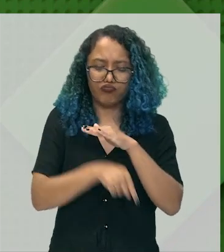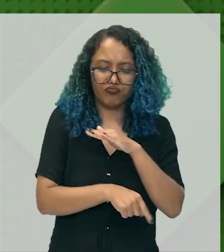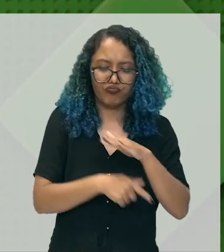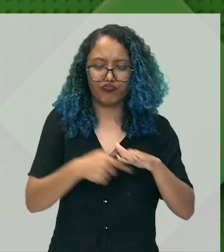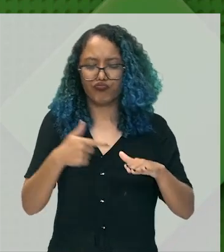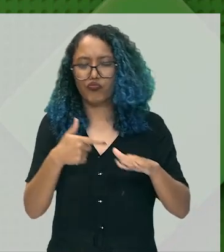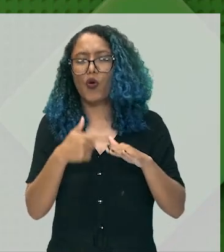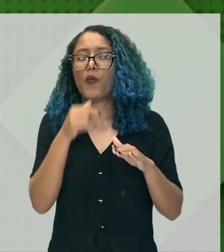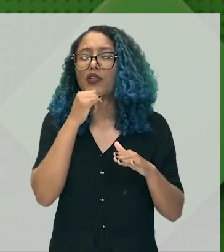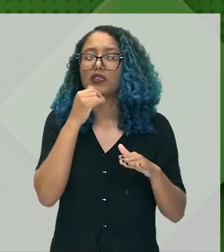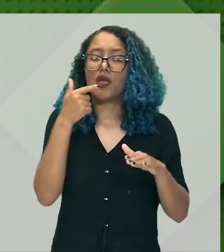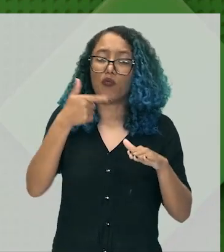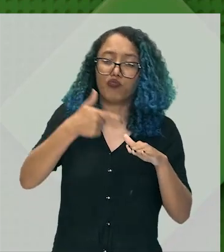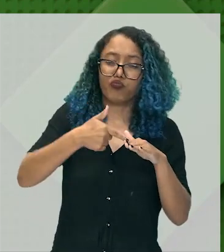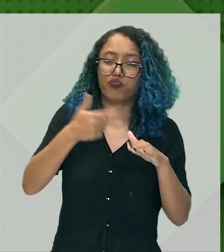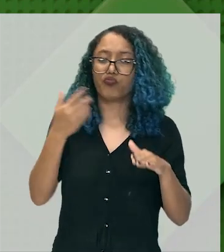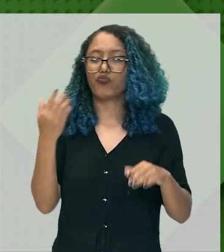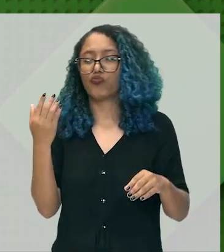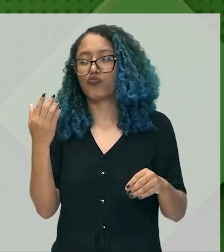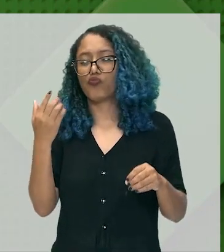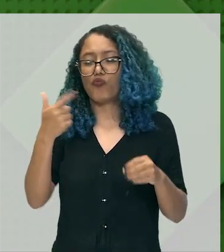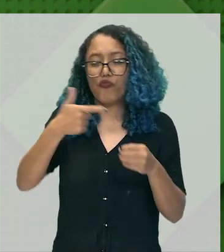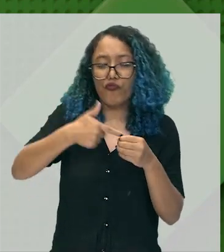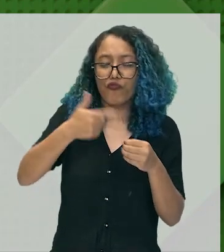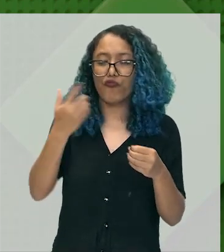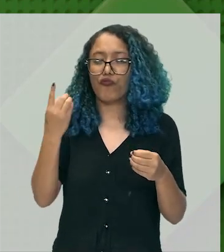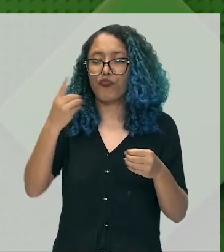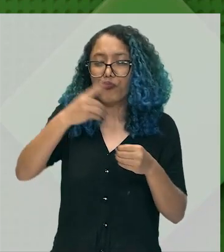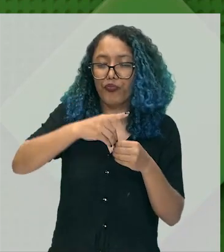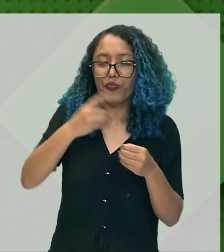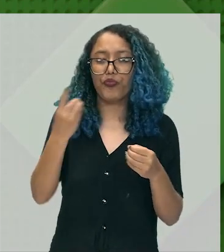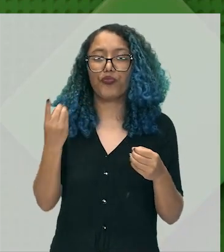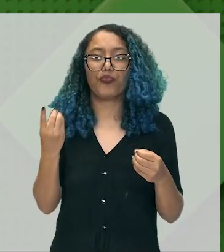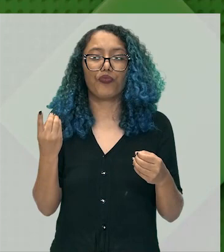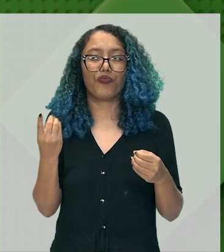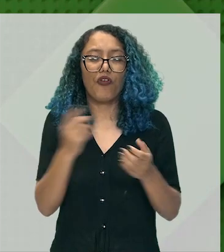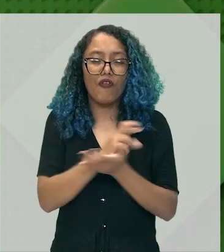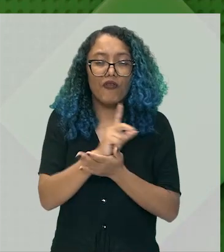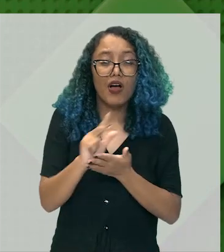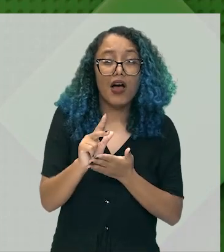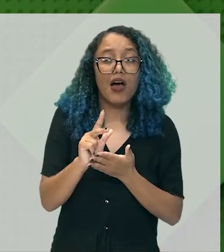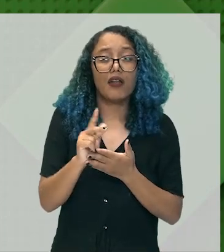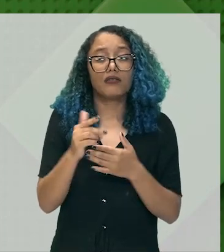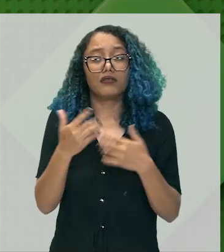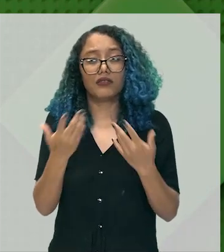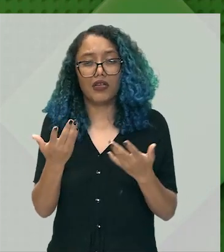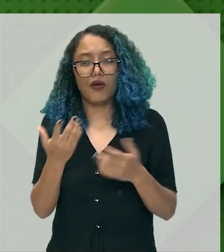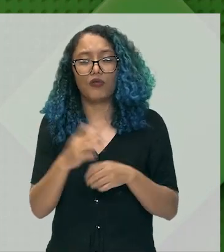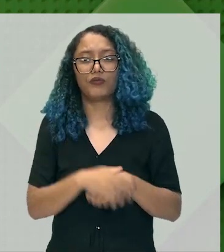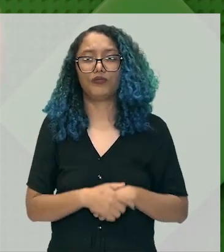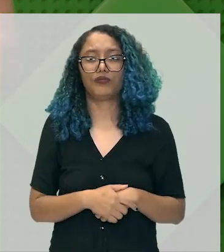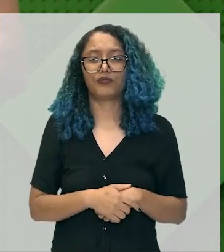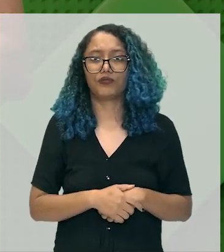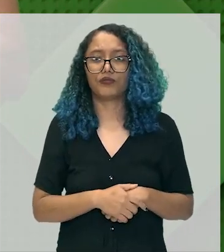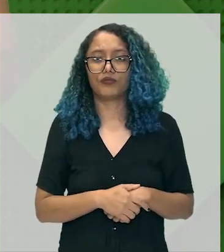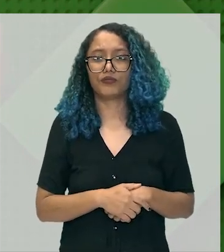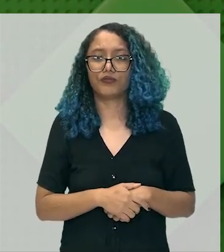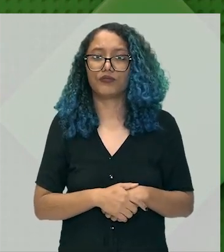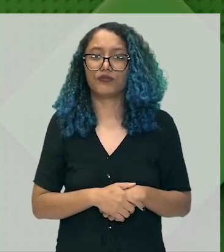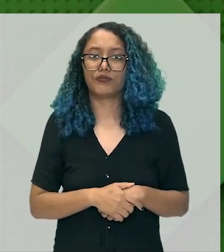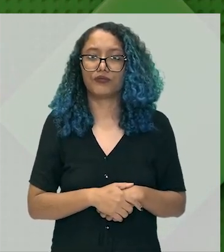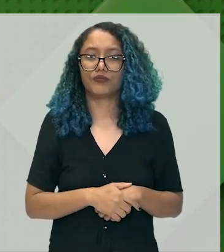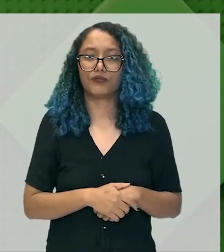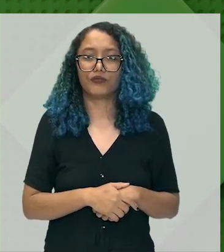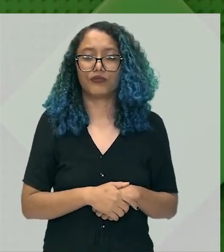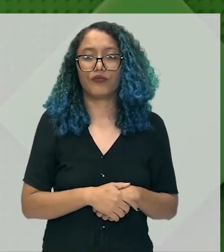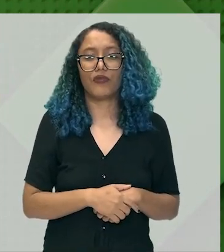a gasolina, o óleo diesel? Será se está ocorrendo um aumento